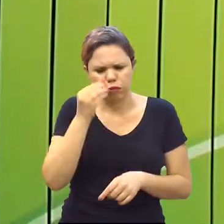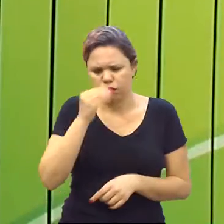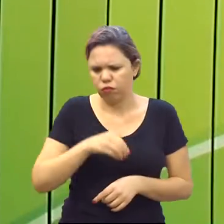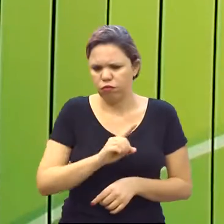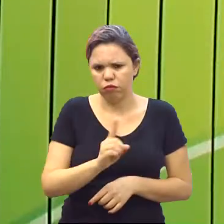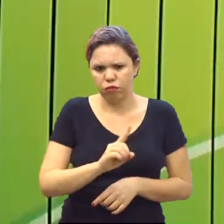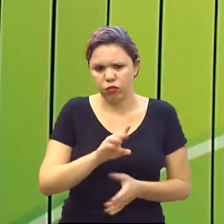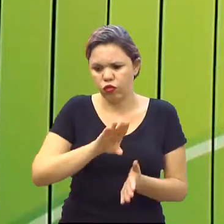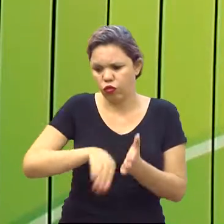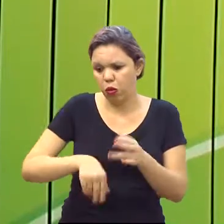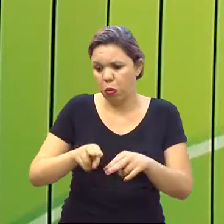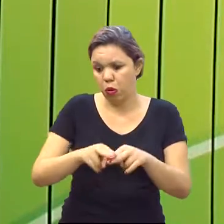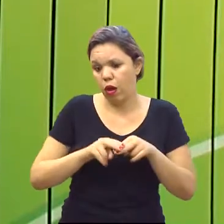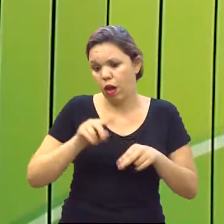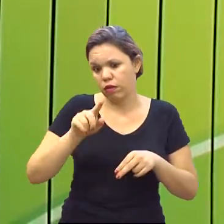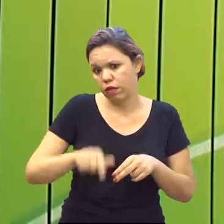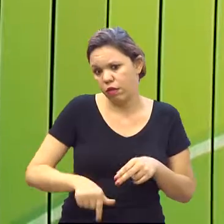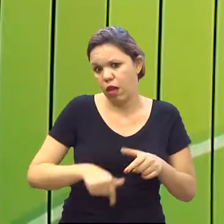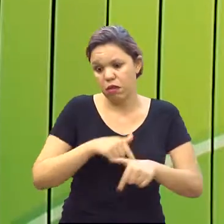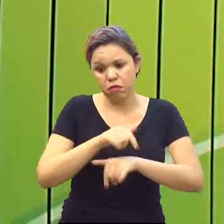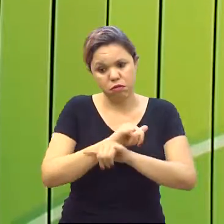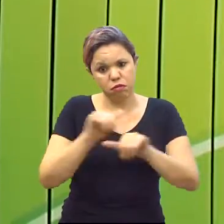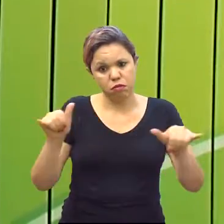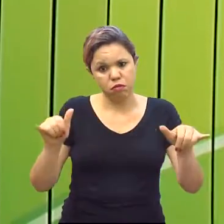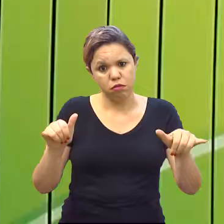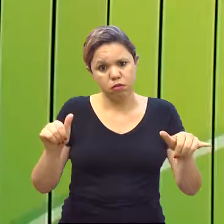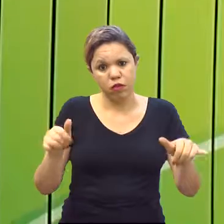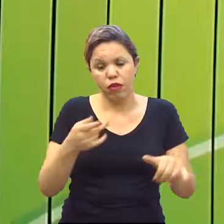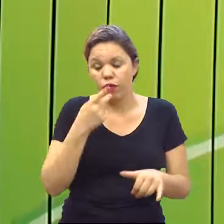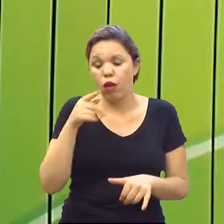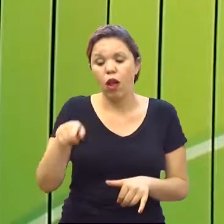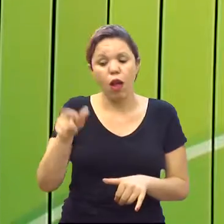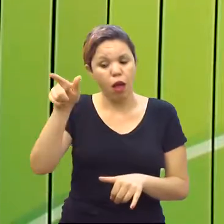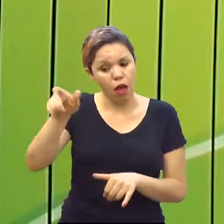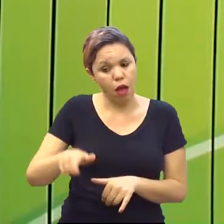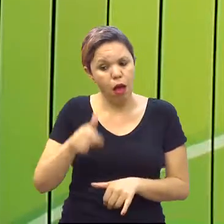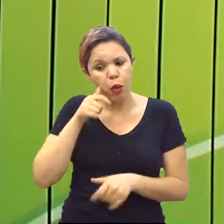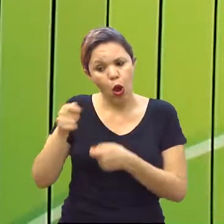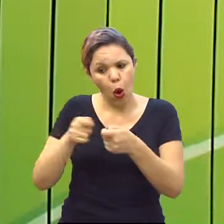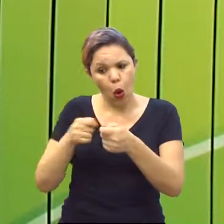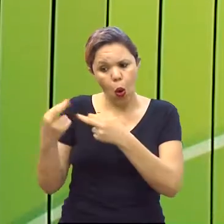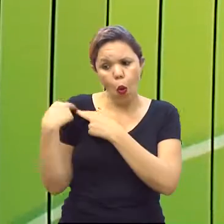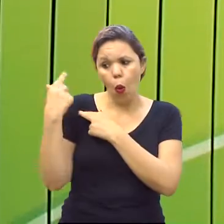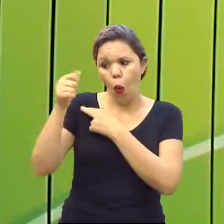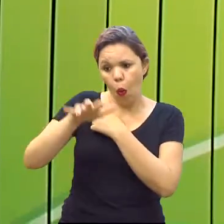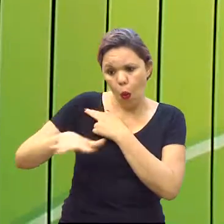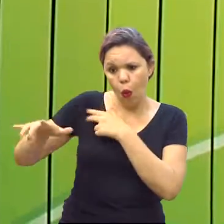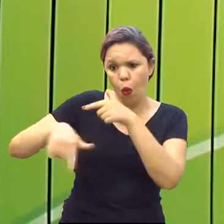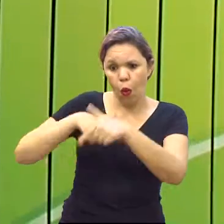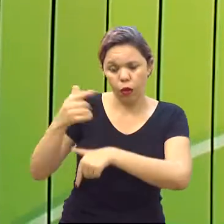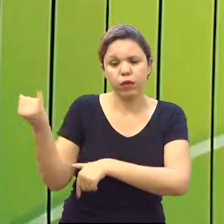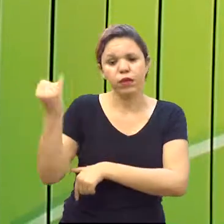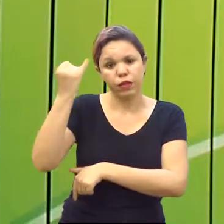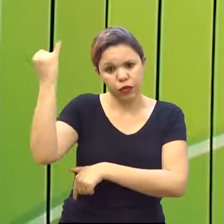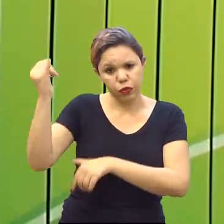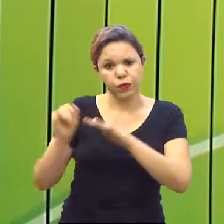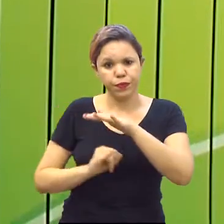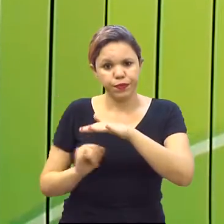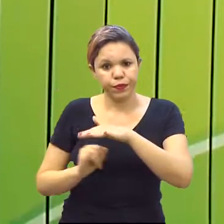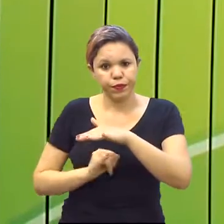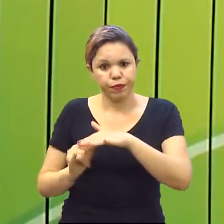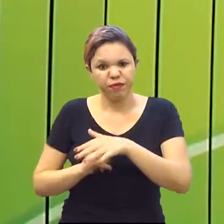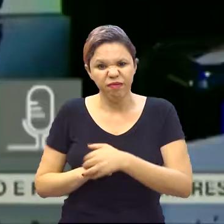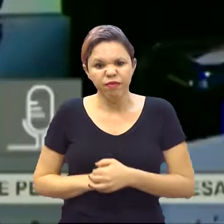sido exonerada por conta dessa divulgação e disse que ela vai coordenar uma outra área importante